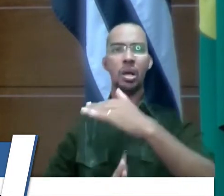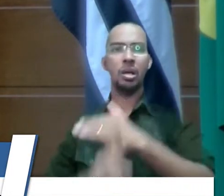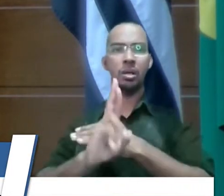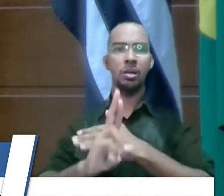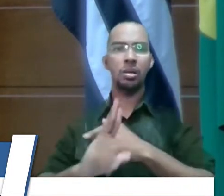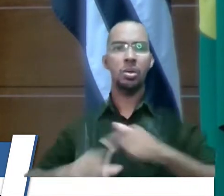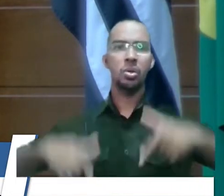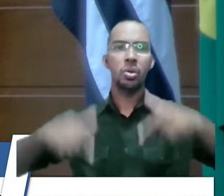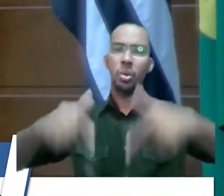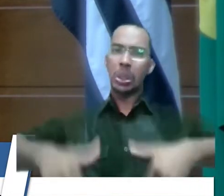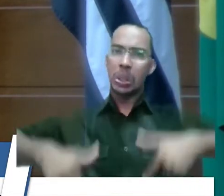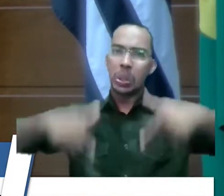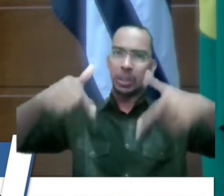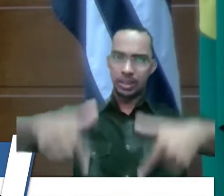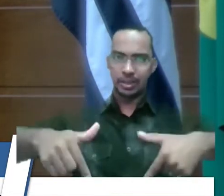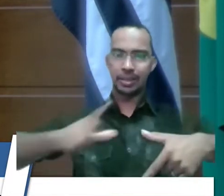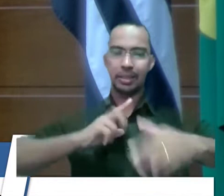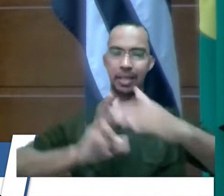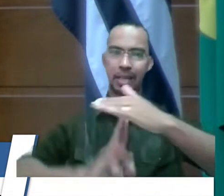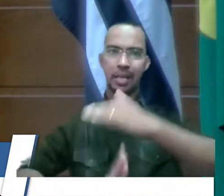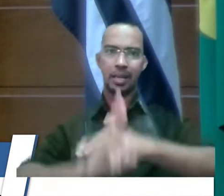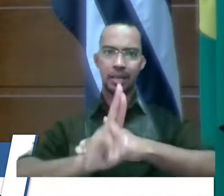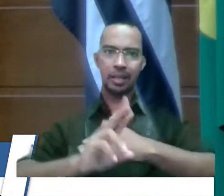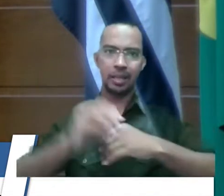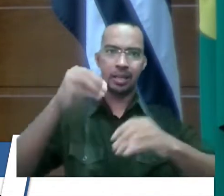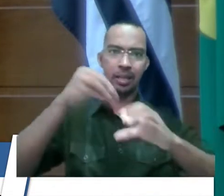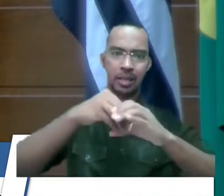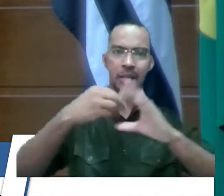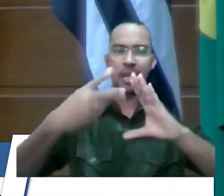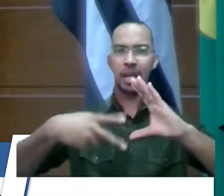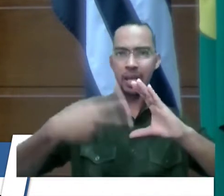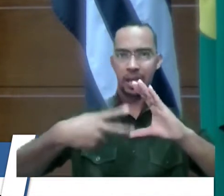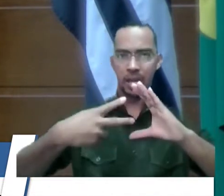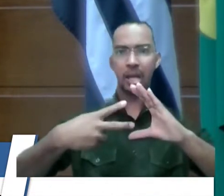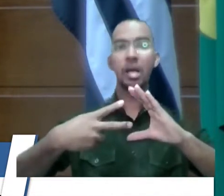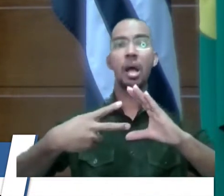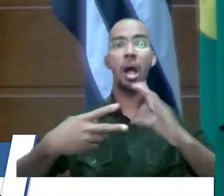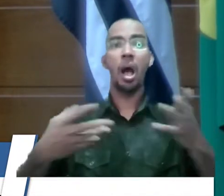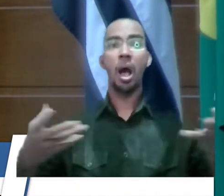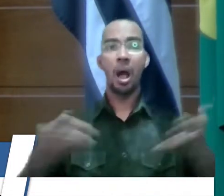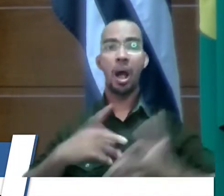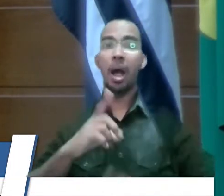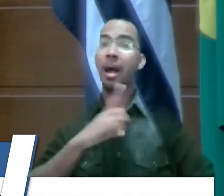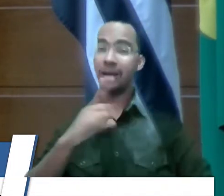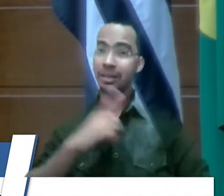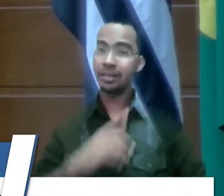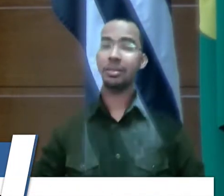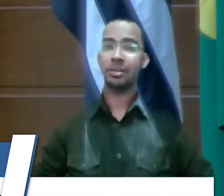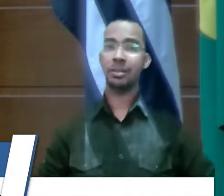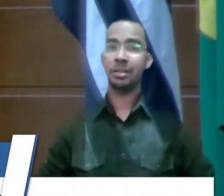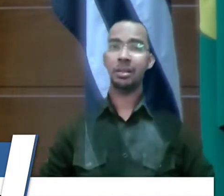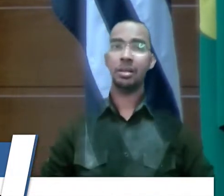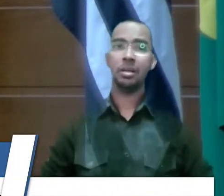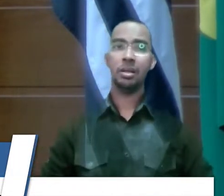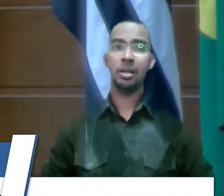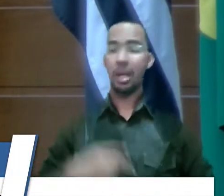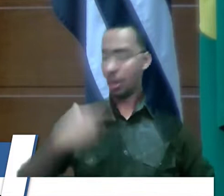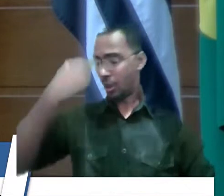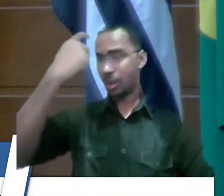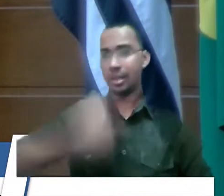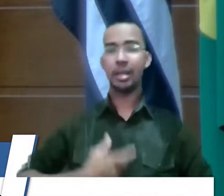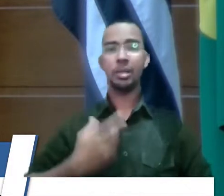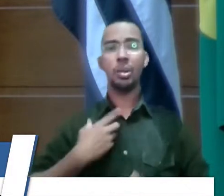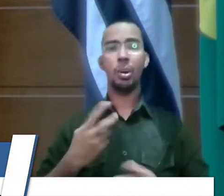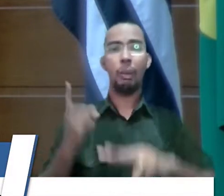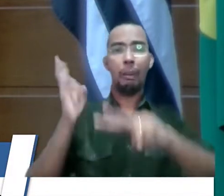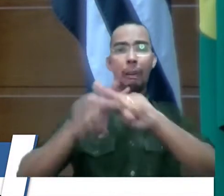tanto para ter um representante dentro dessa casa de leis, e agora tem. E agora eu sou crucificada por isso.